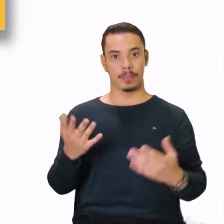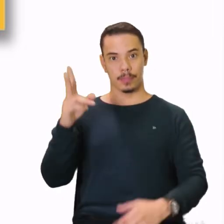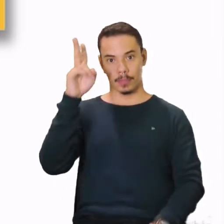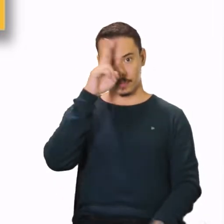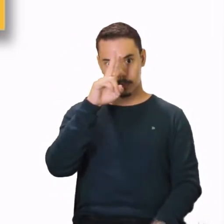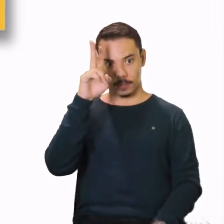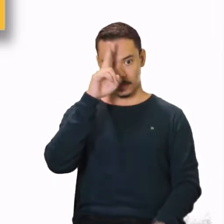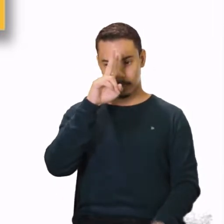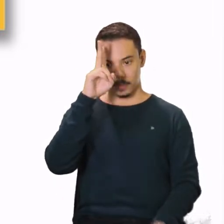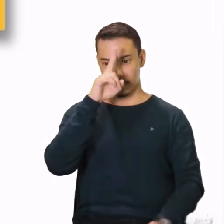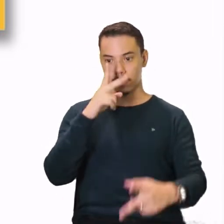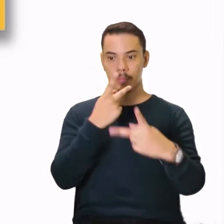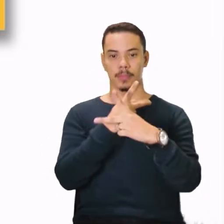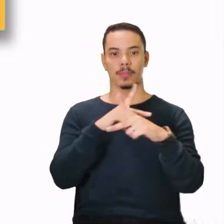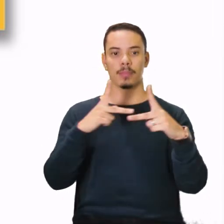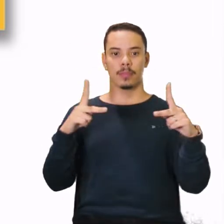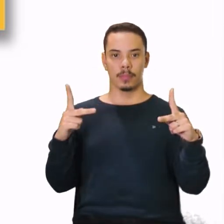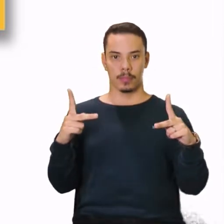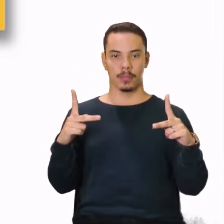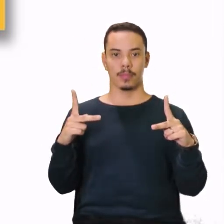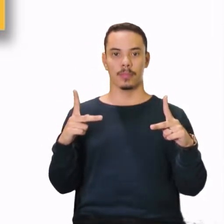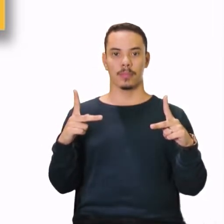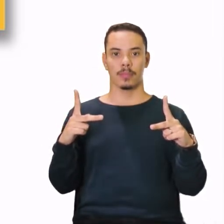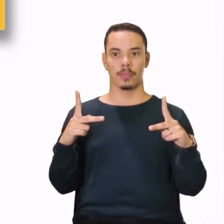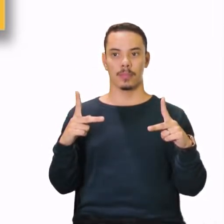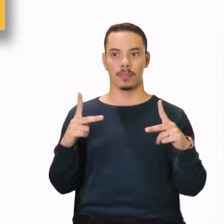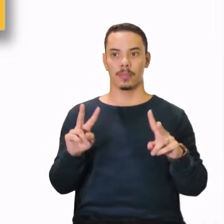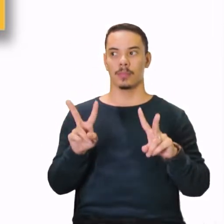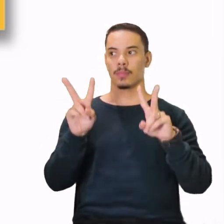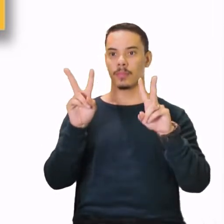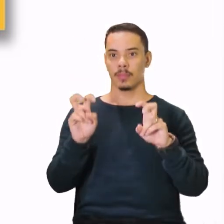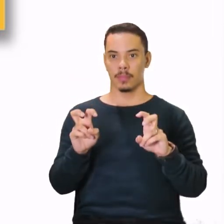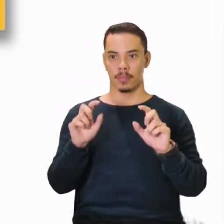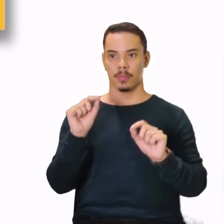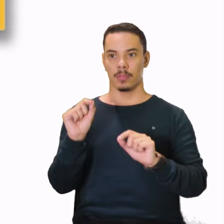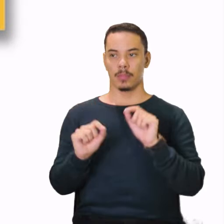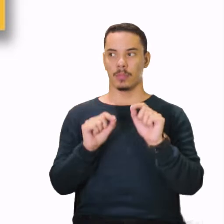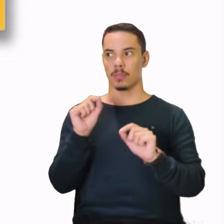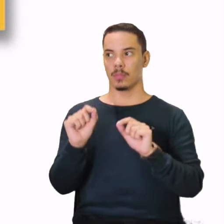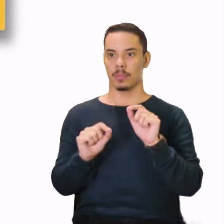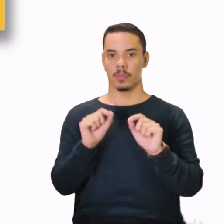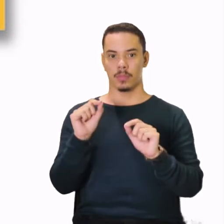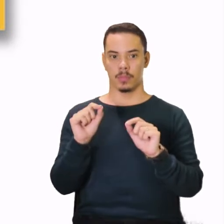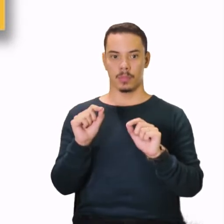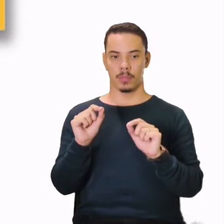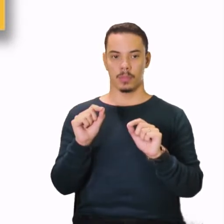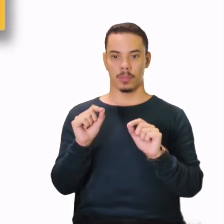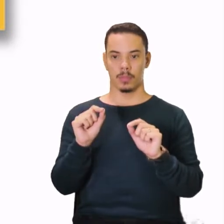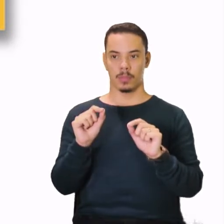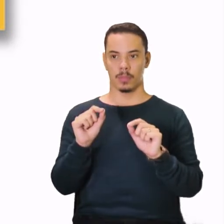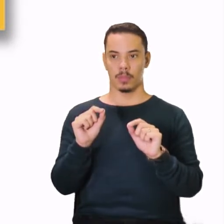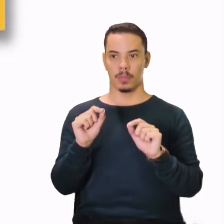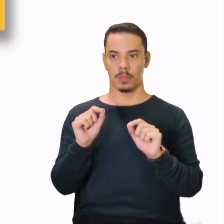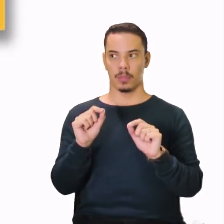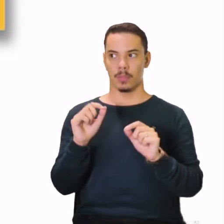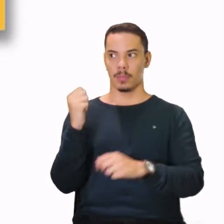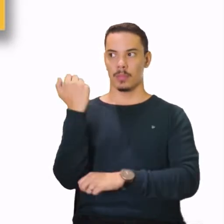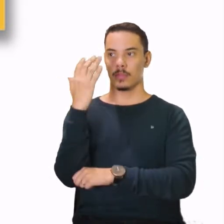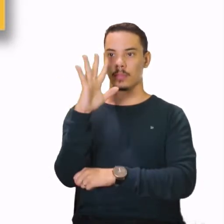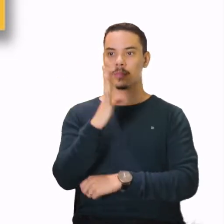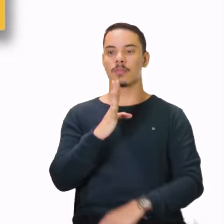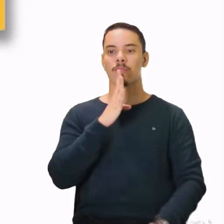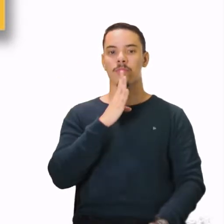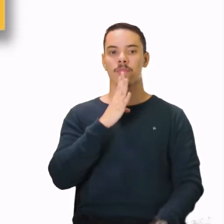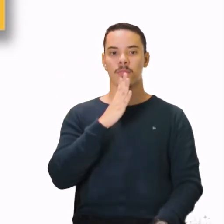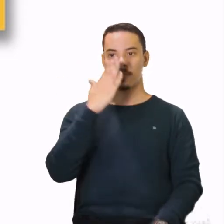aqui para vocês, olha só, a questão da árvore do